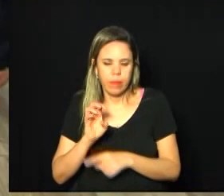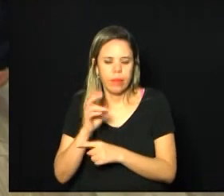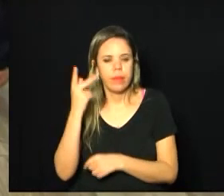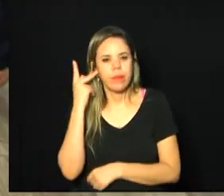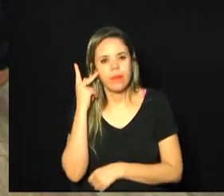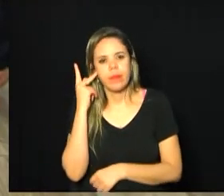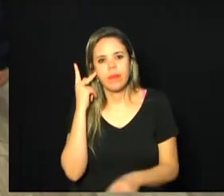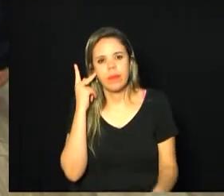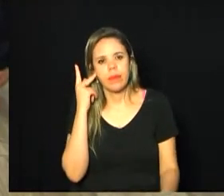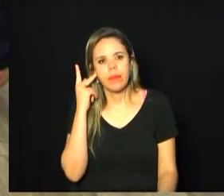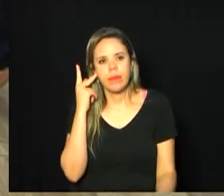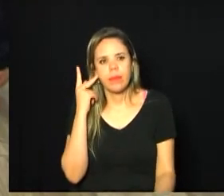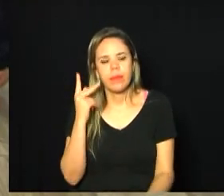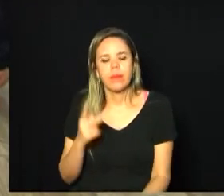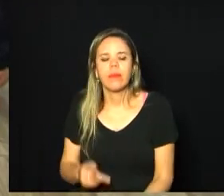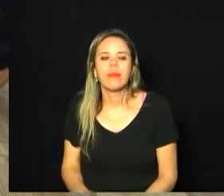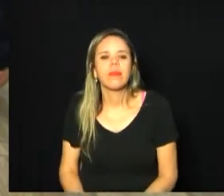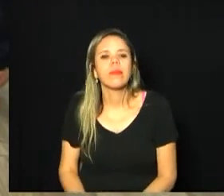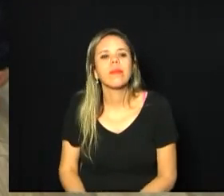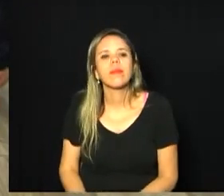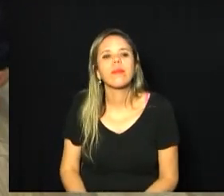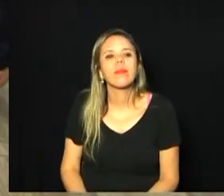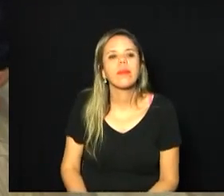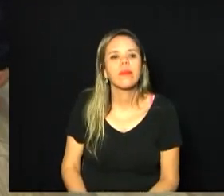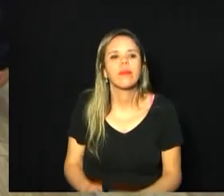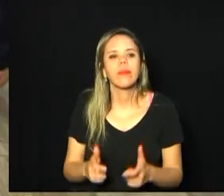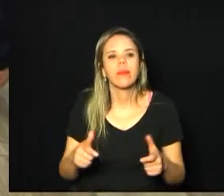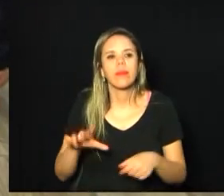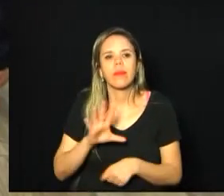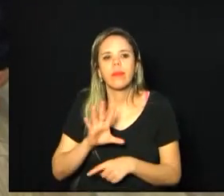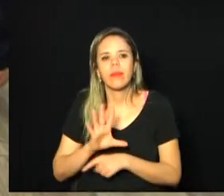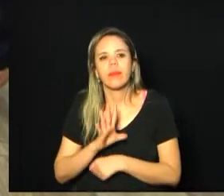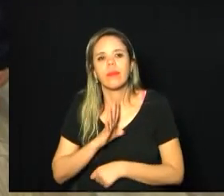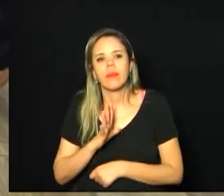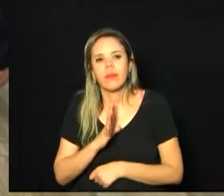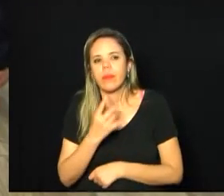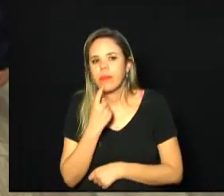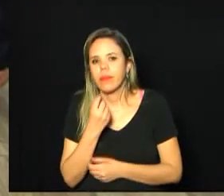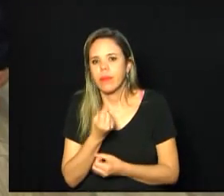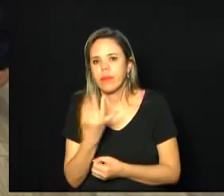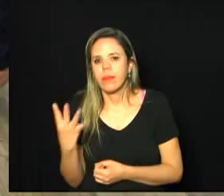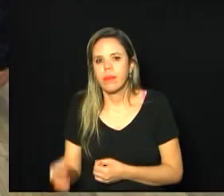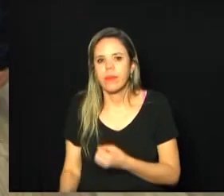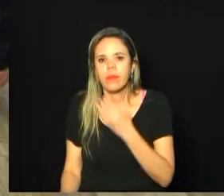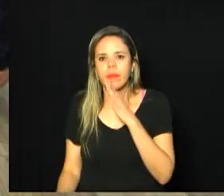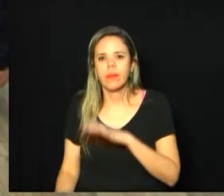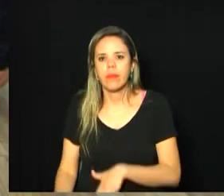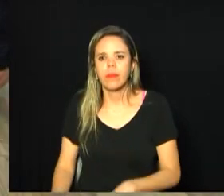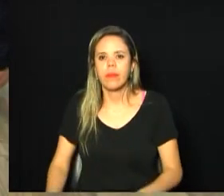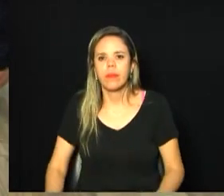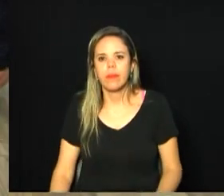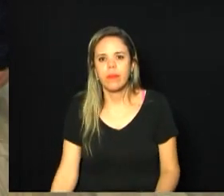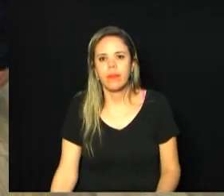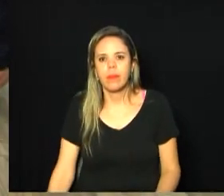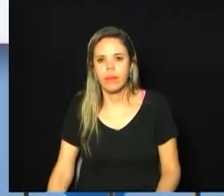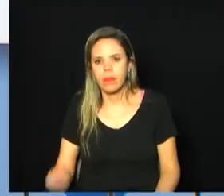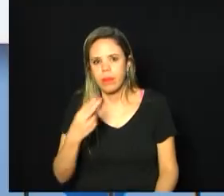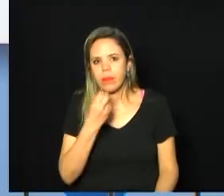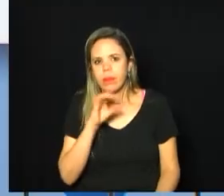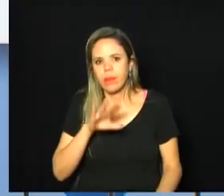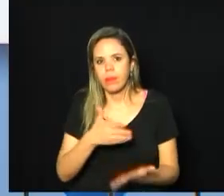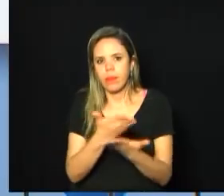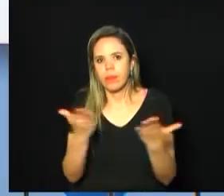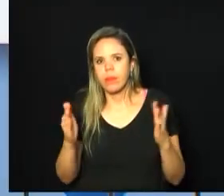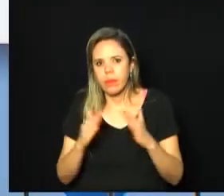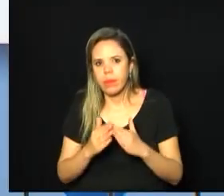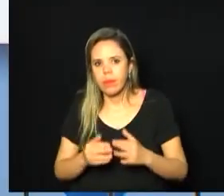São Paulo, região metropolitana e o panorama na cidade de Campinas. Seja bem-vindo e boa tarde. Boa tarde, Gabriel. Boa tarde a você